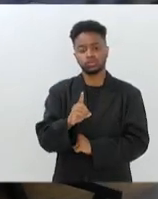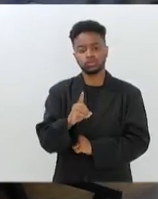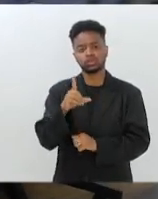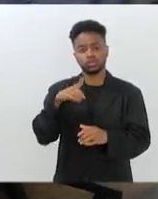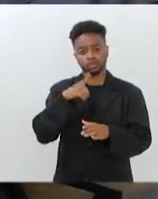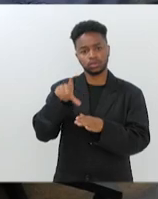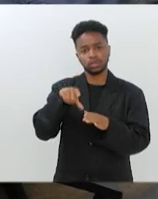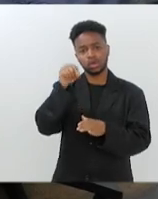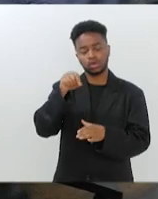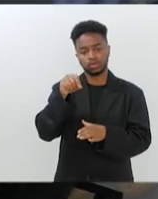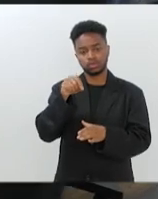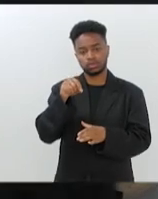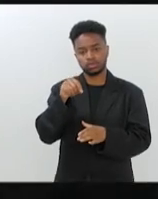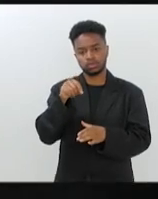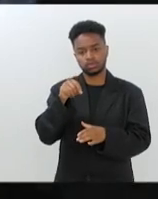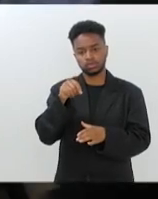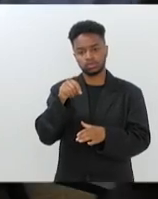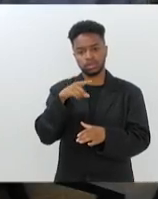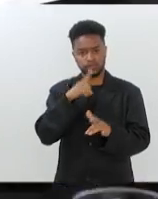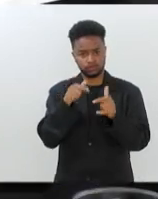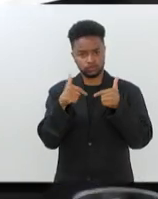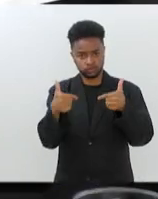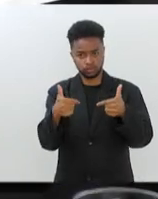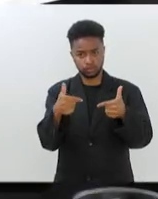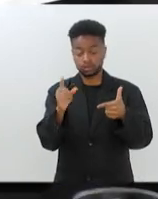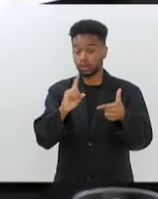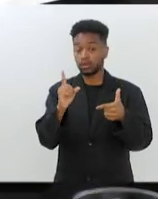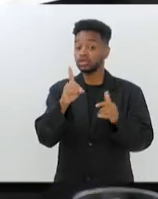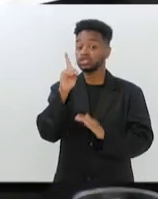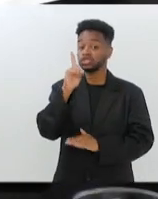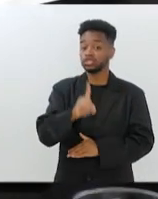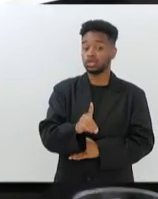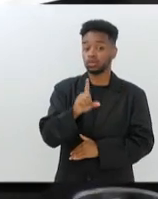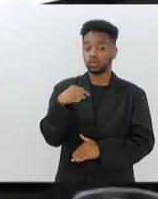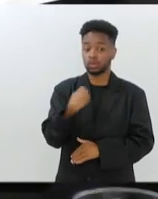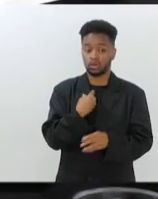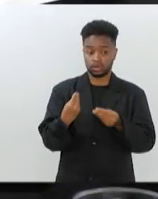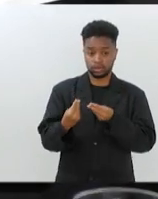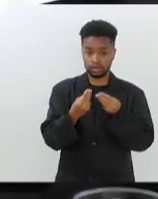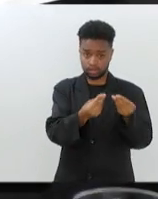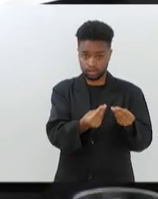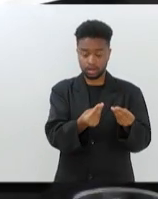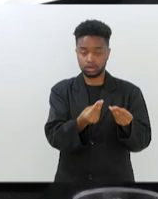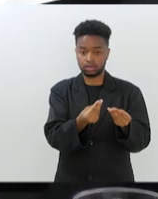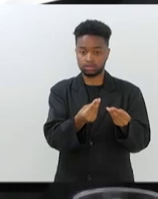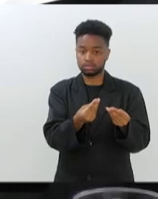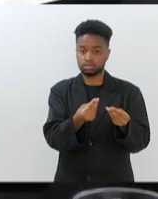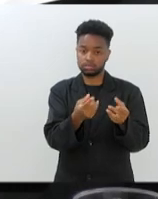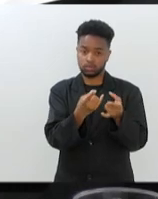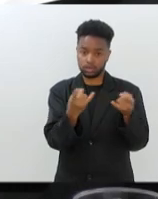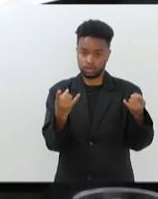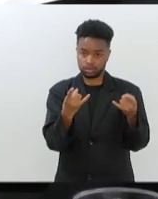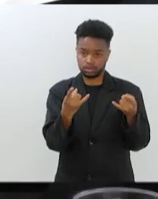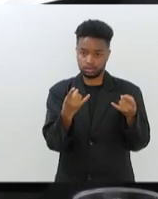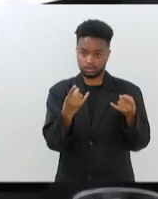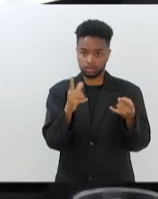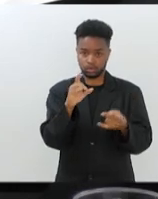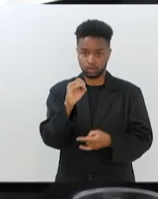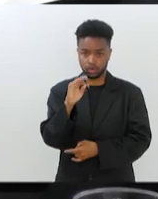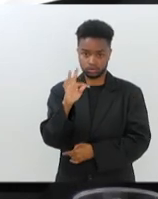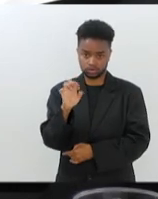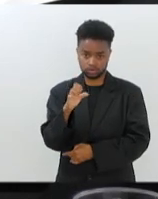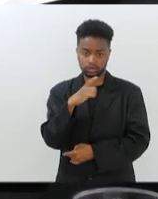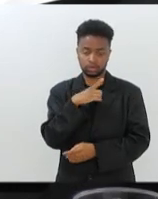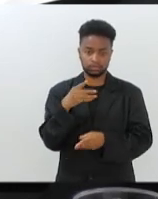sorteados ou não tiveram sorte diretor normalmente a gente dá um lote para eles um lote é os